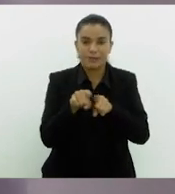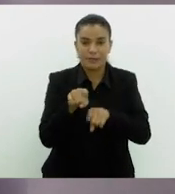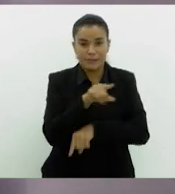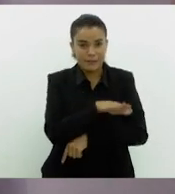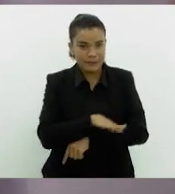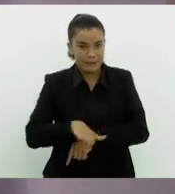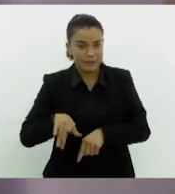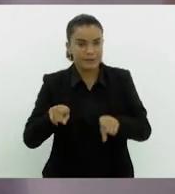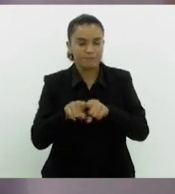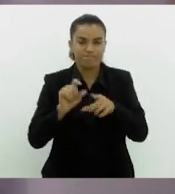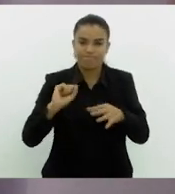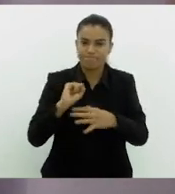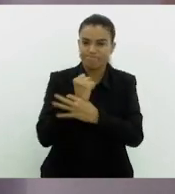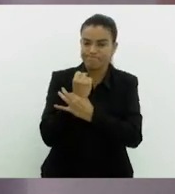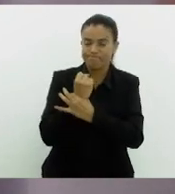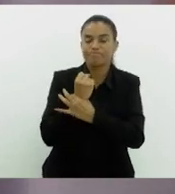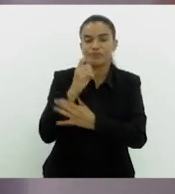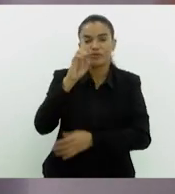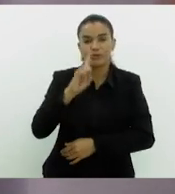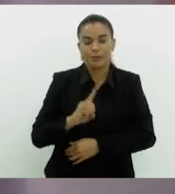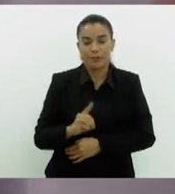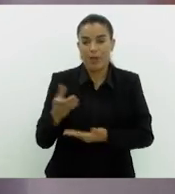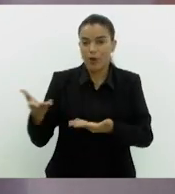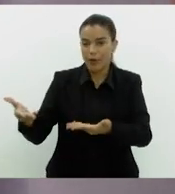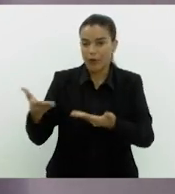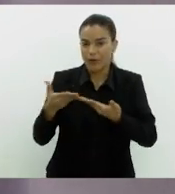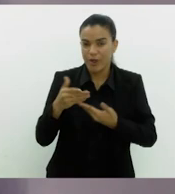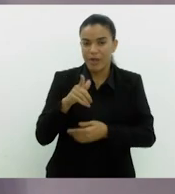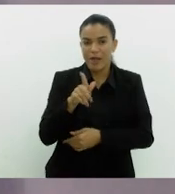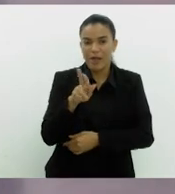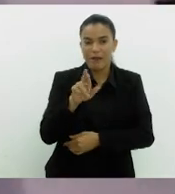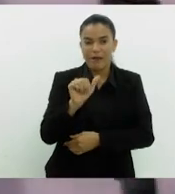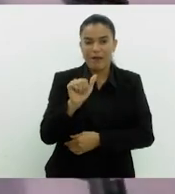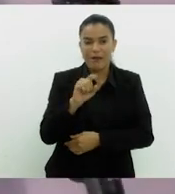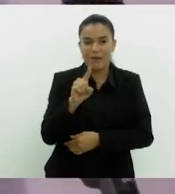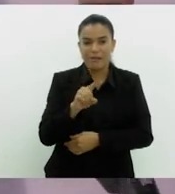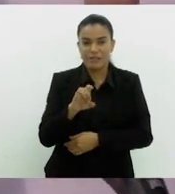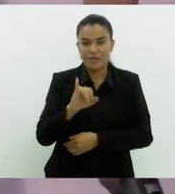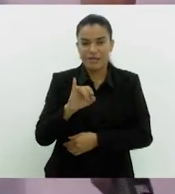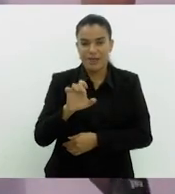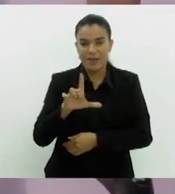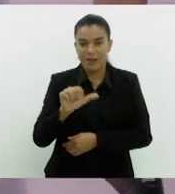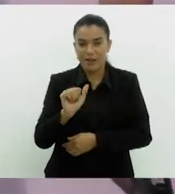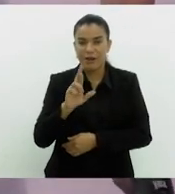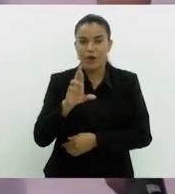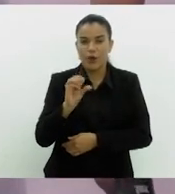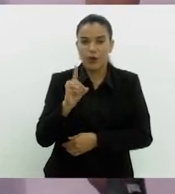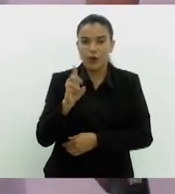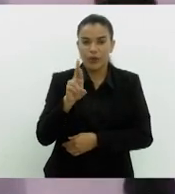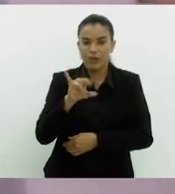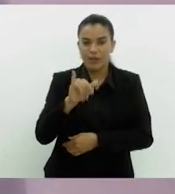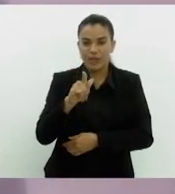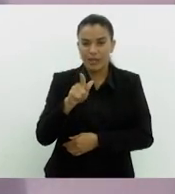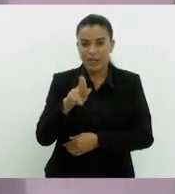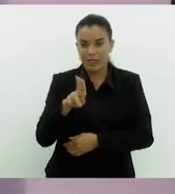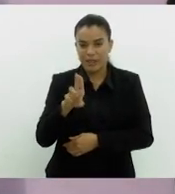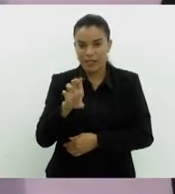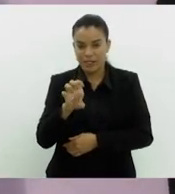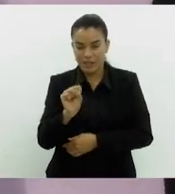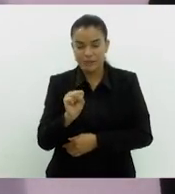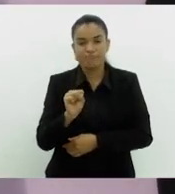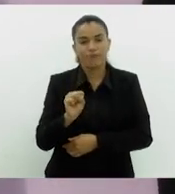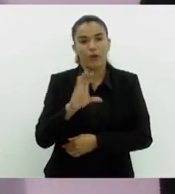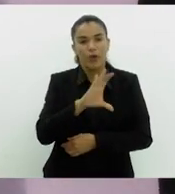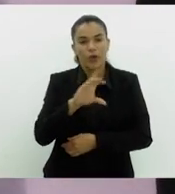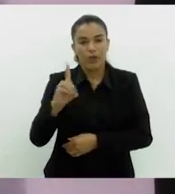respaldados os seus direitos. Então, convido agora a senhora Graziela Rodrigues, que é coordenadora do